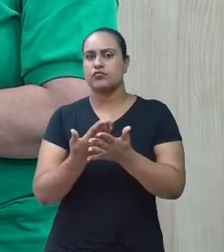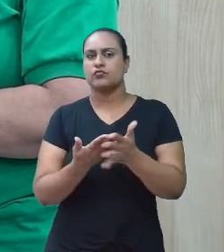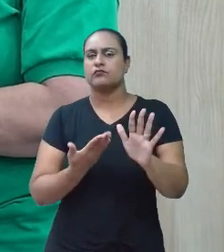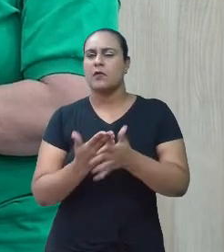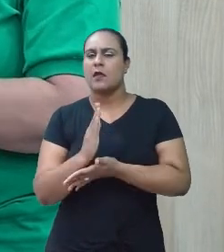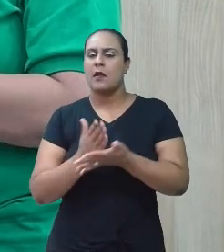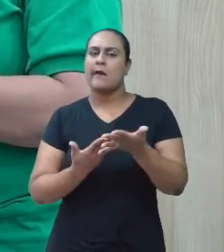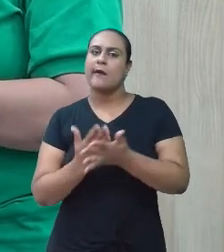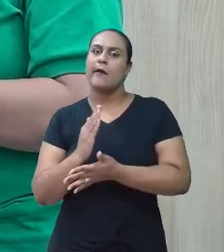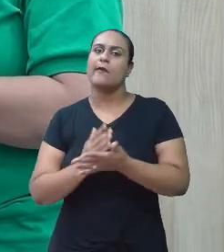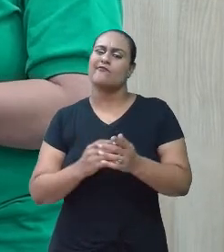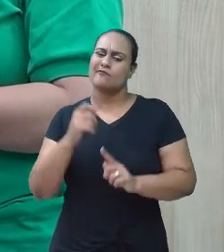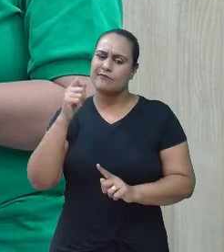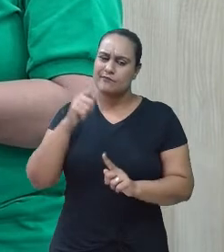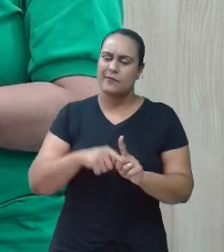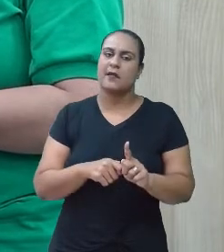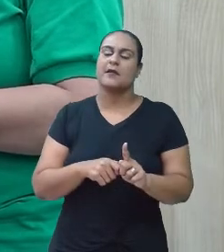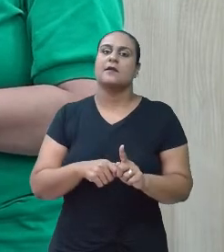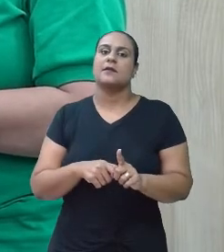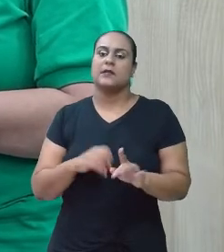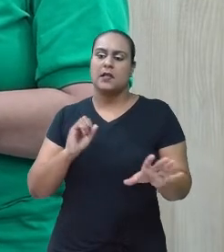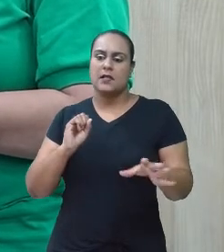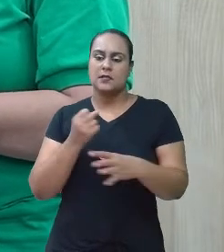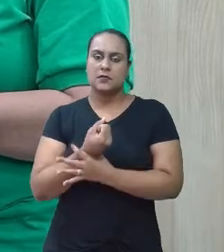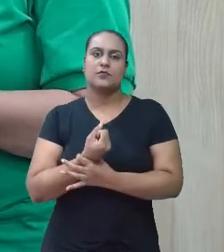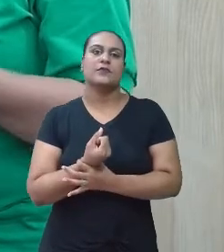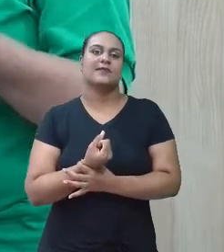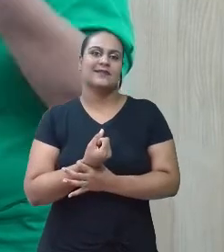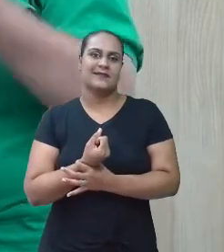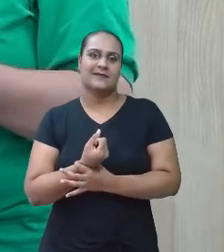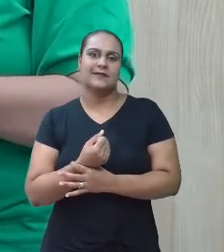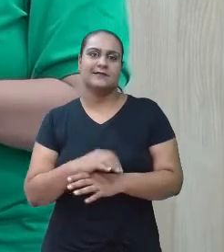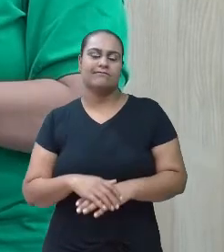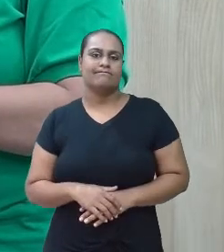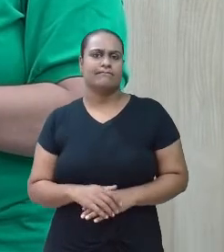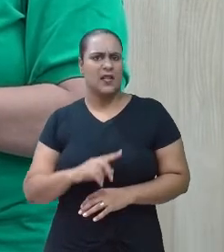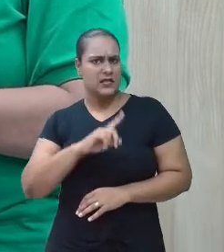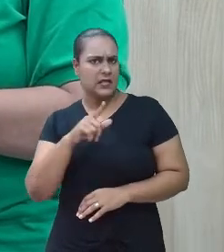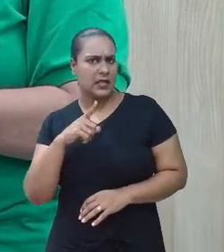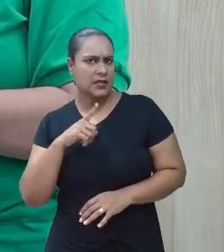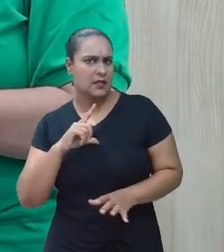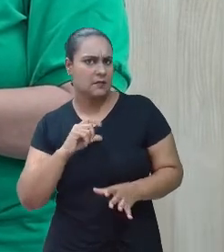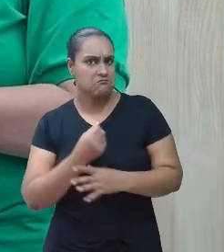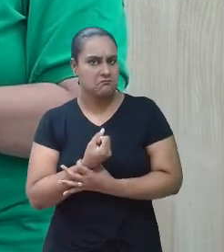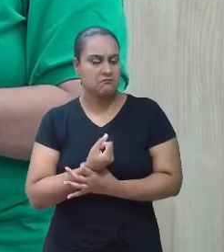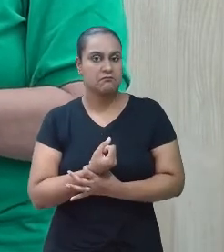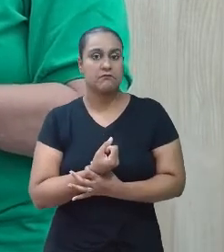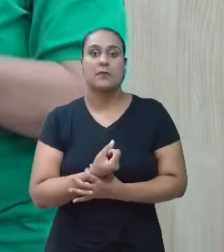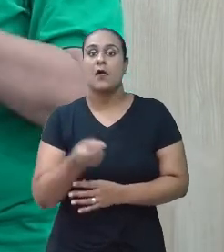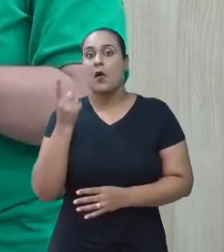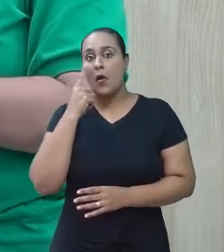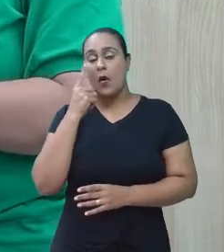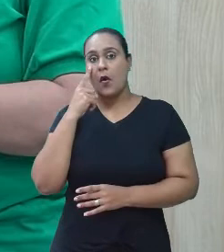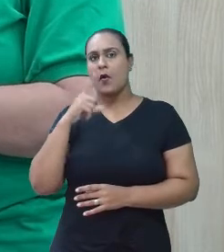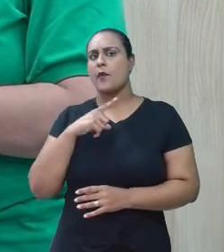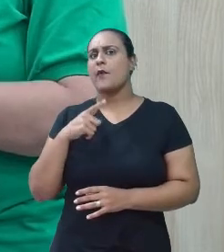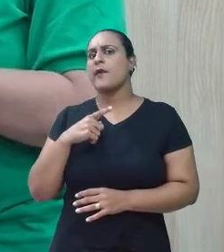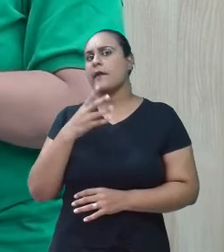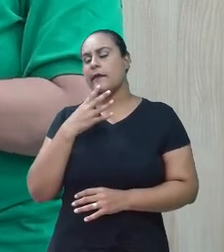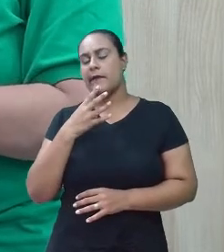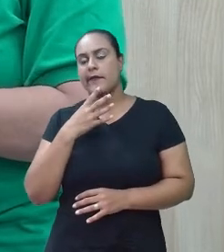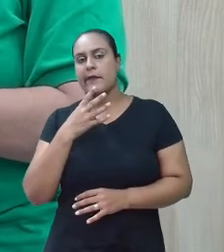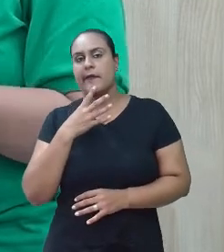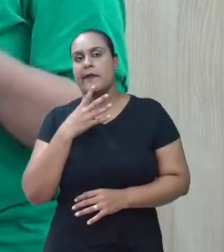meses para poder você ter a segurança em relação a isso. Mas será que tem realmente segurança? Gente, eu conheço algumas mulheres